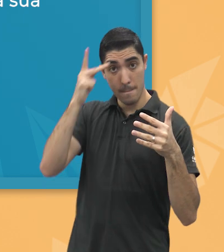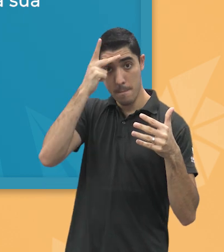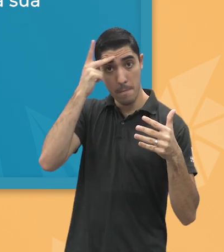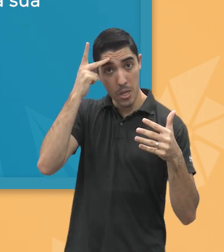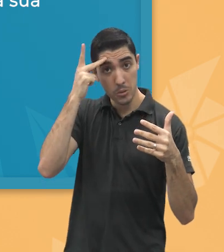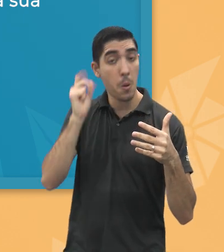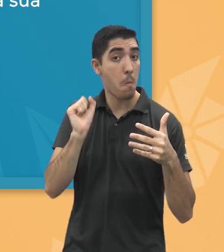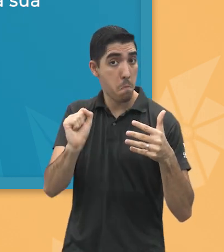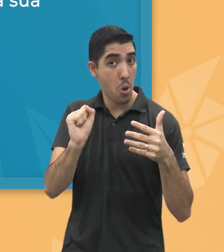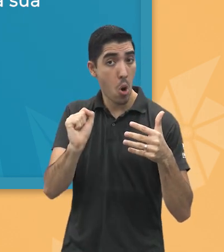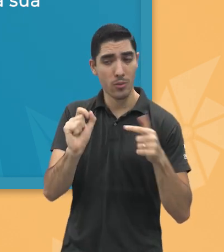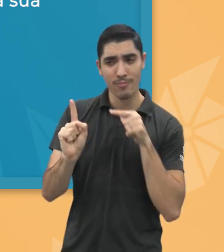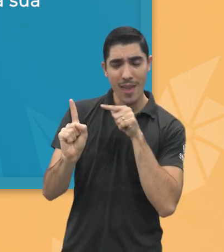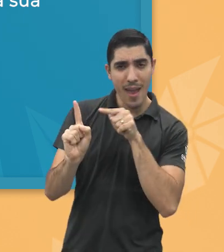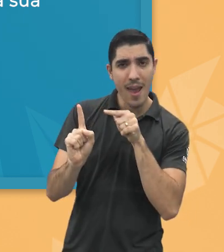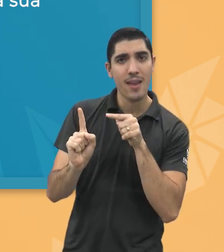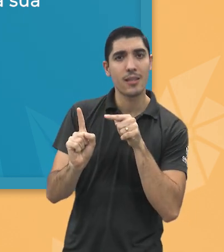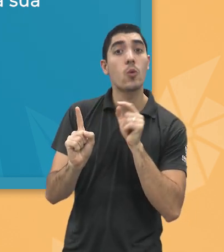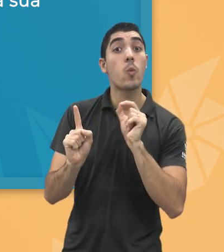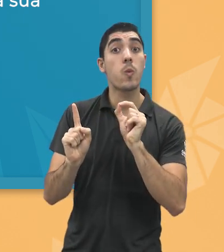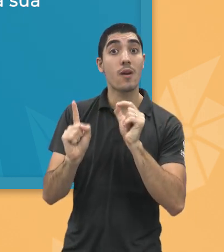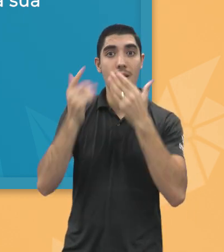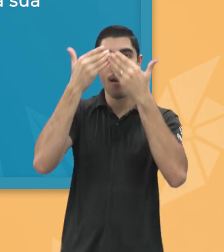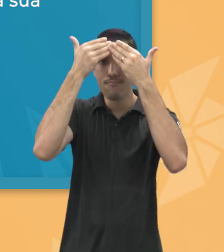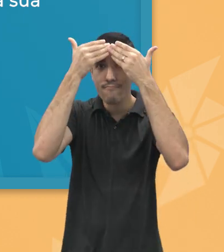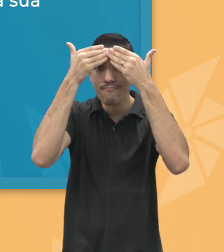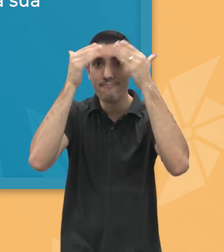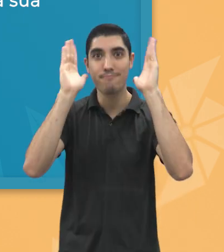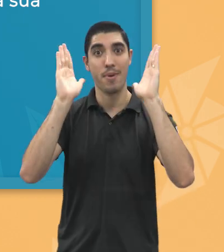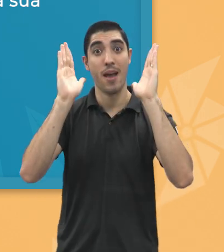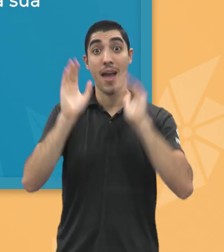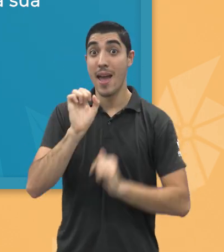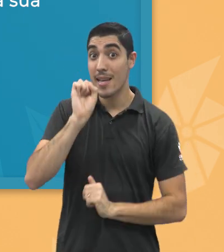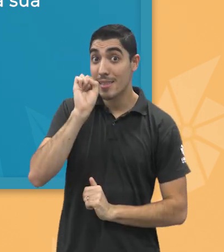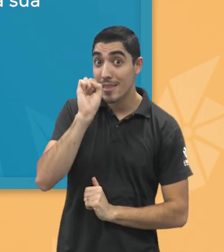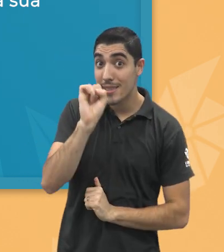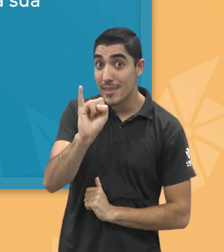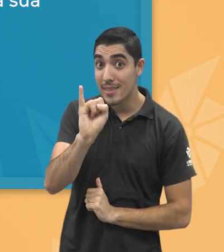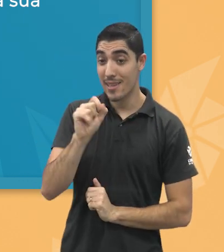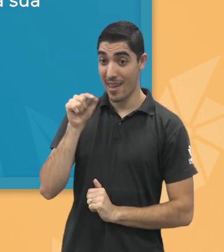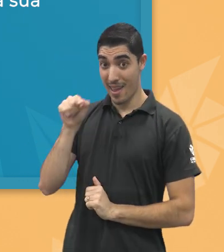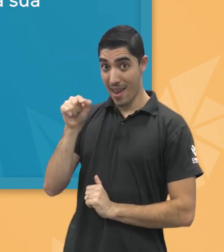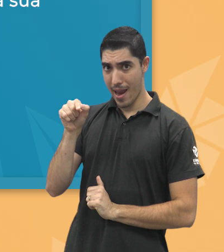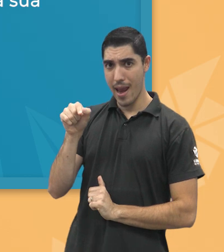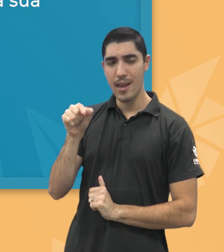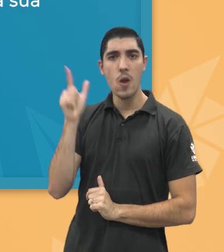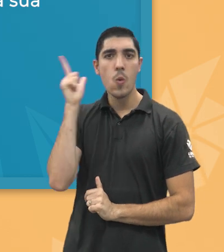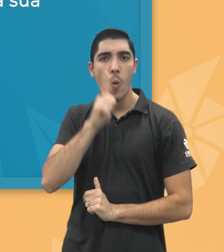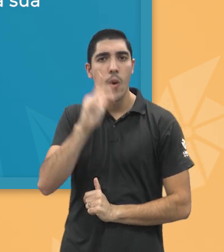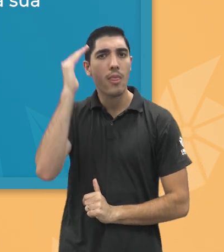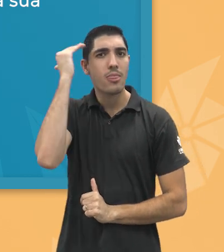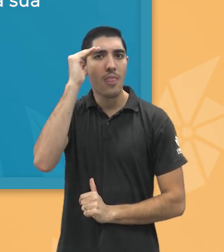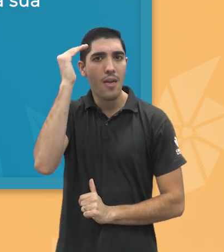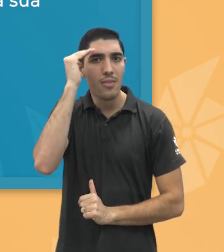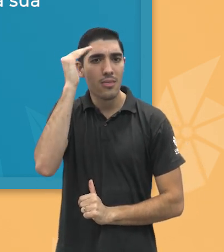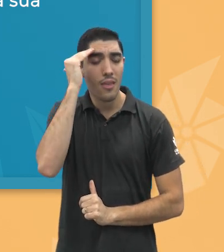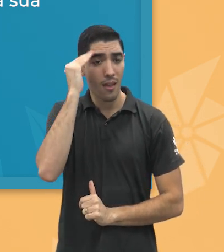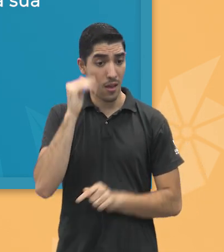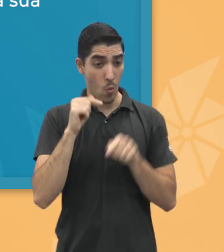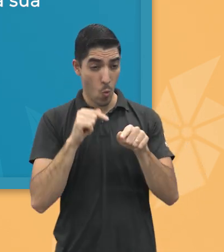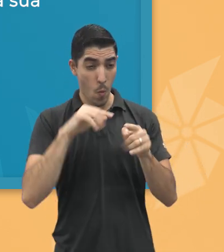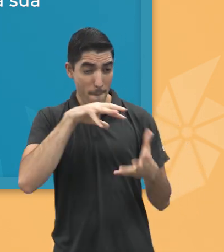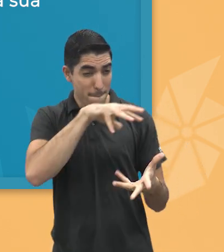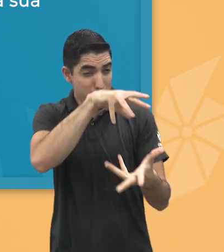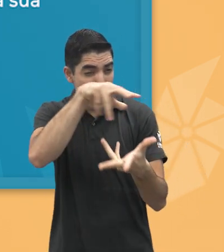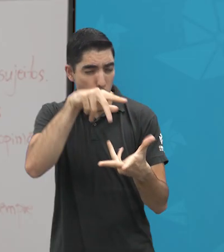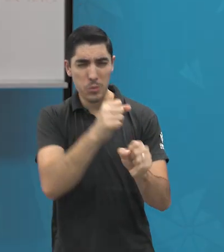de quase liberal e de mente aberta, se o mundo para ele significar algo tão amplo como o seu país ou a